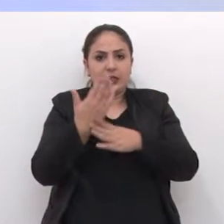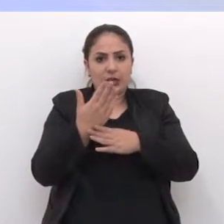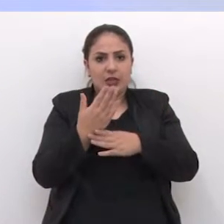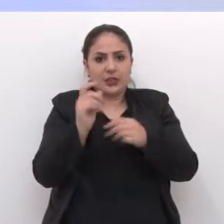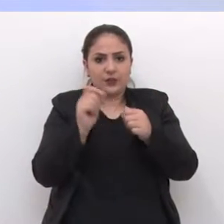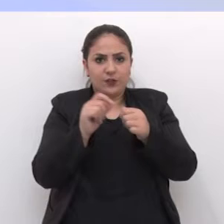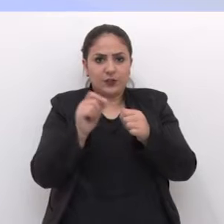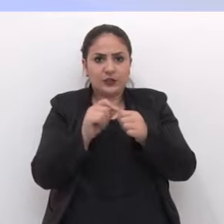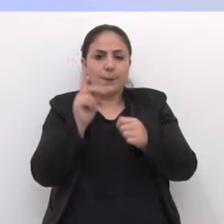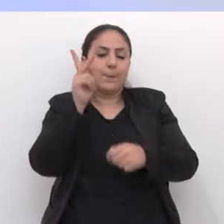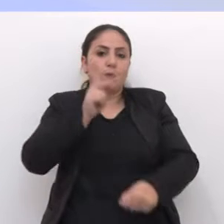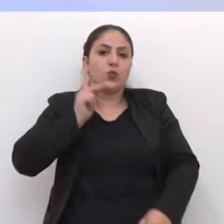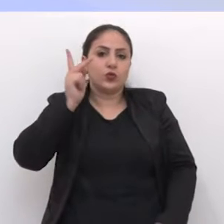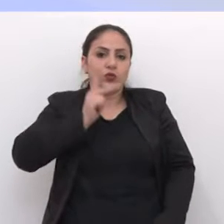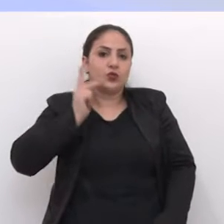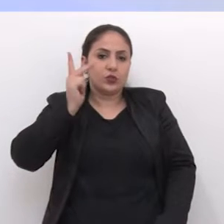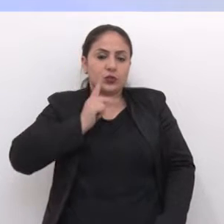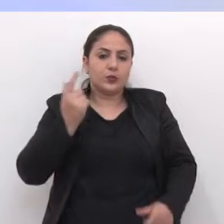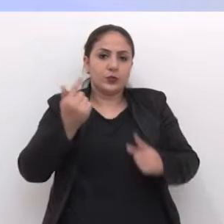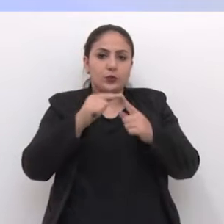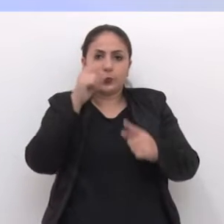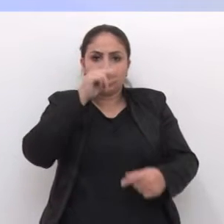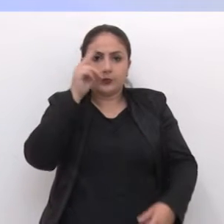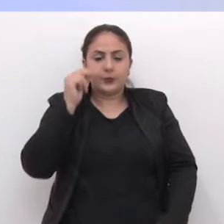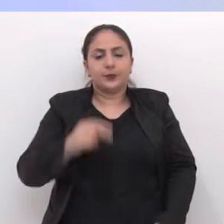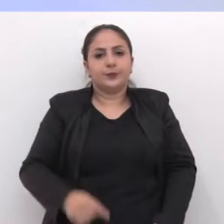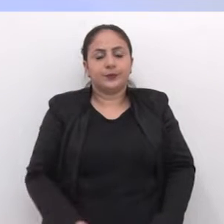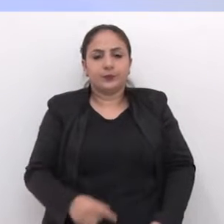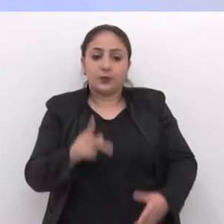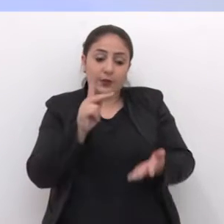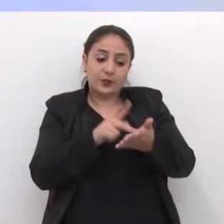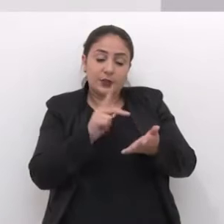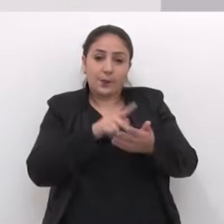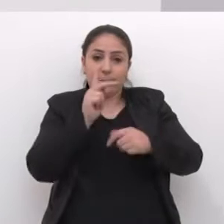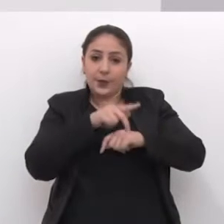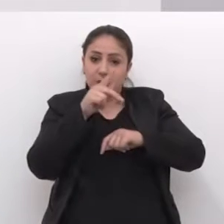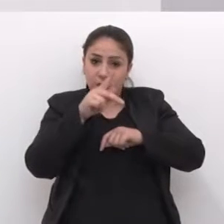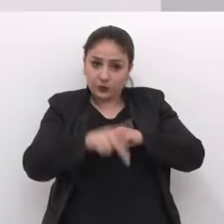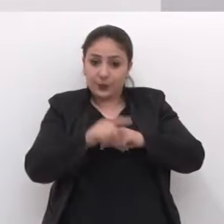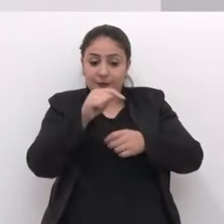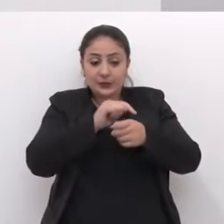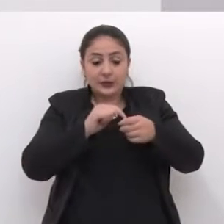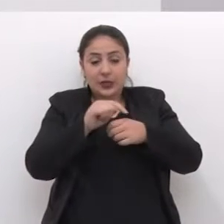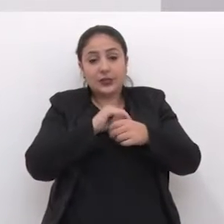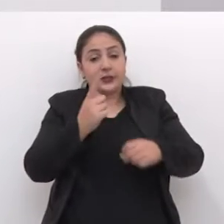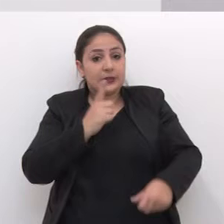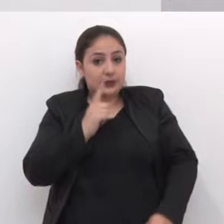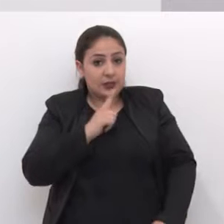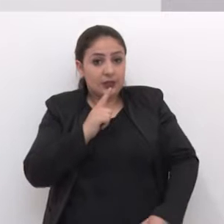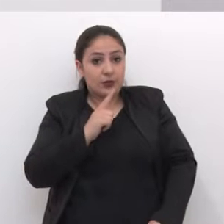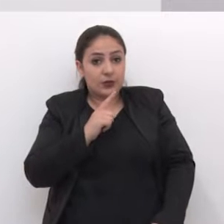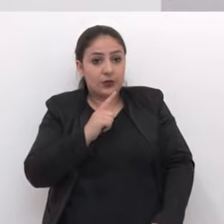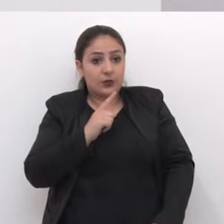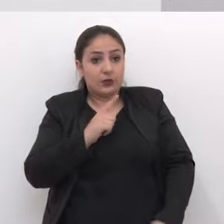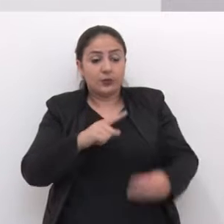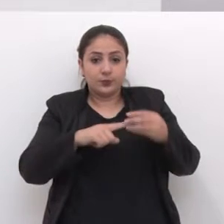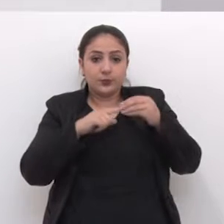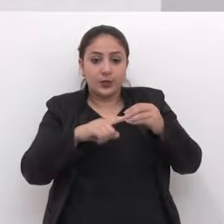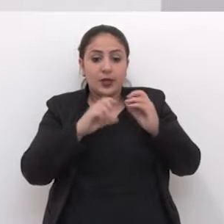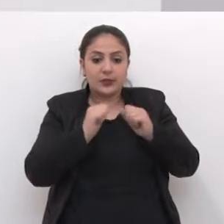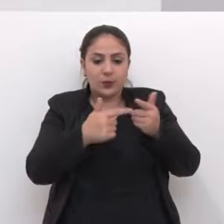por formular e executar políticas em âmbito municipal. Na verdade, o Passo Fundo é uma cidade que tem